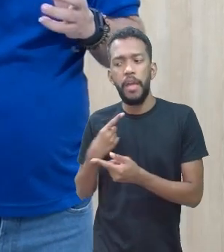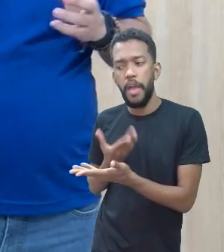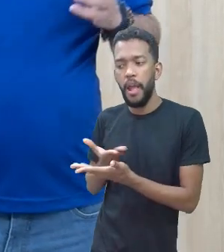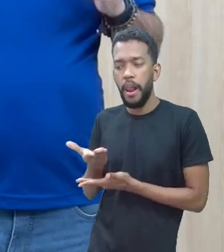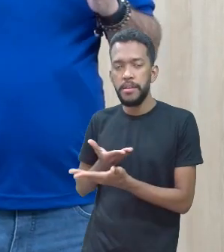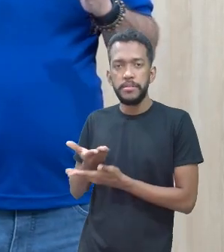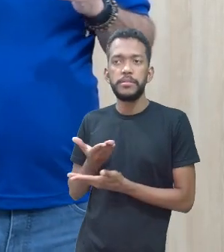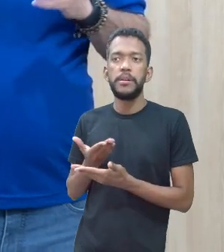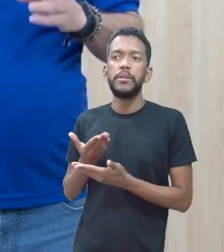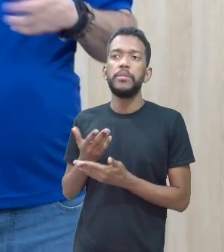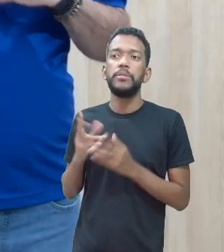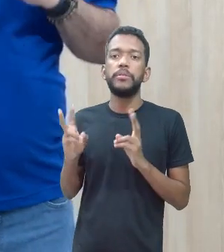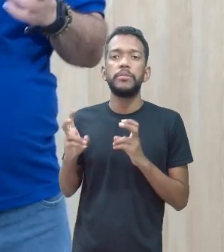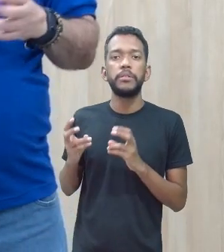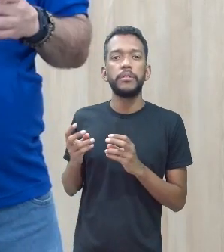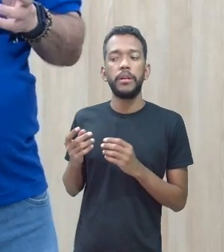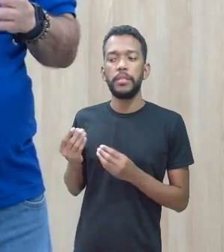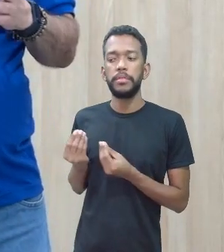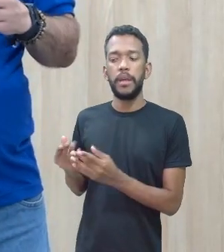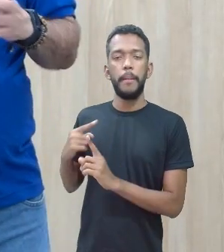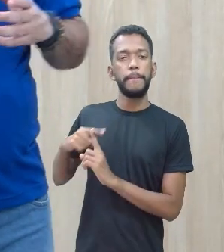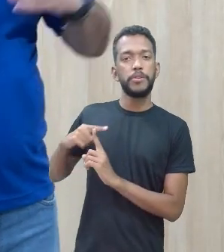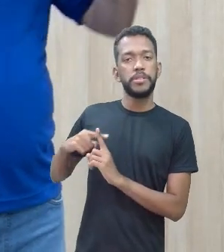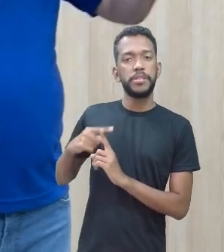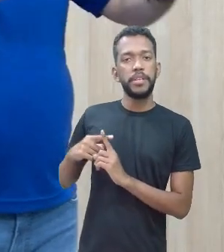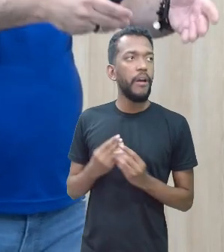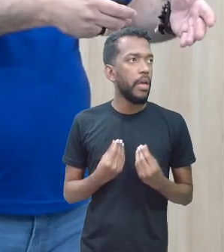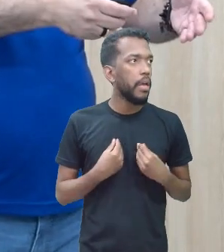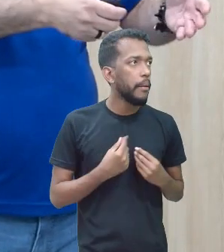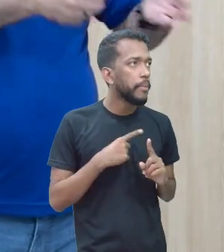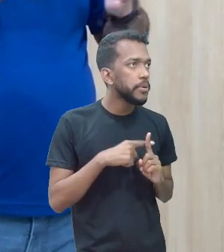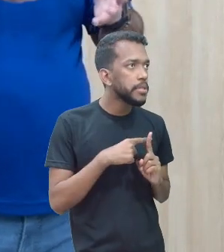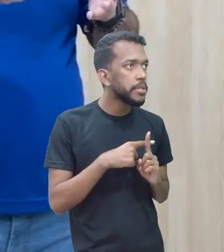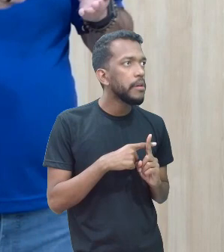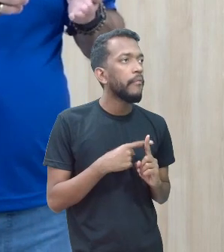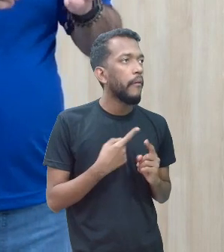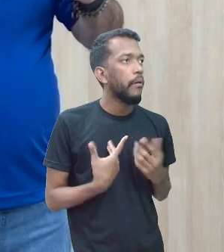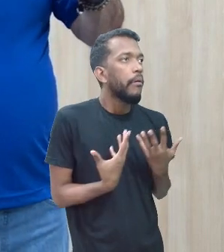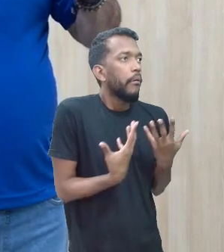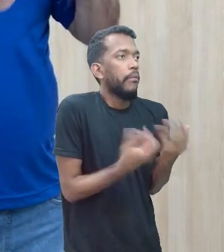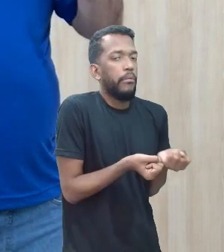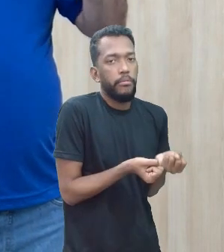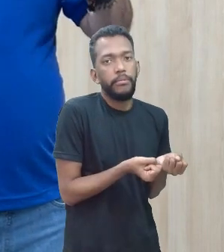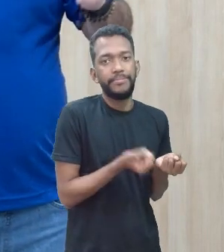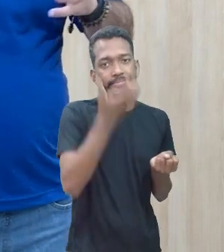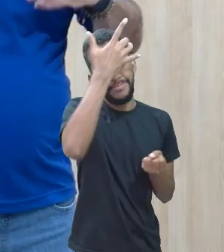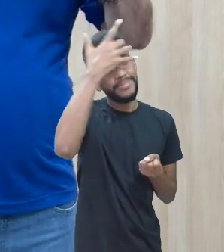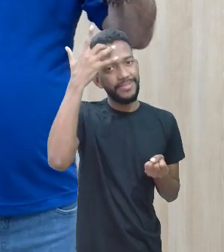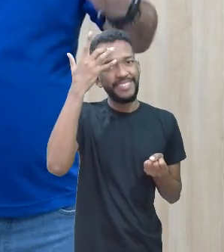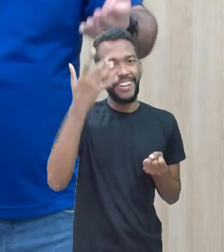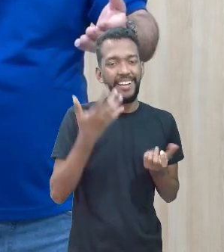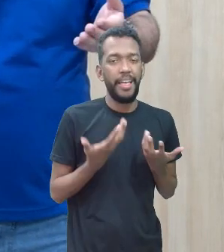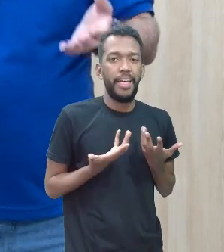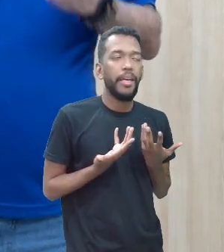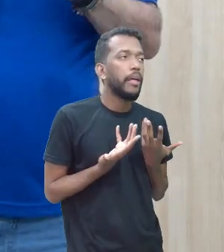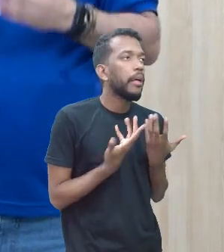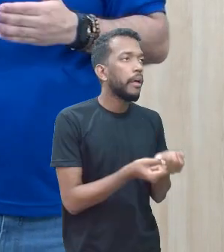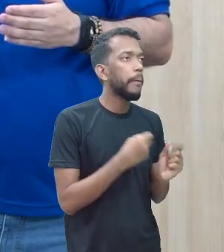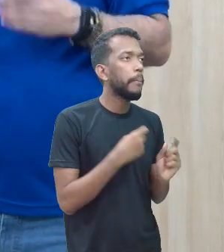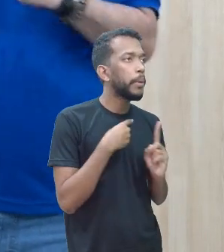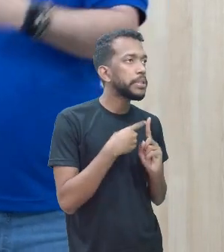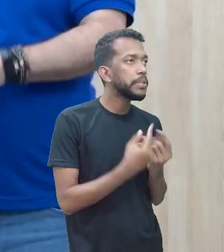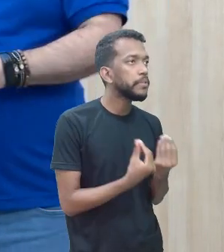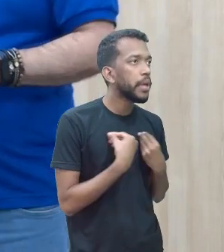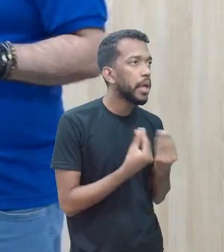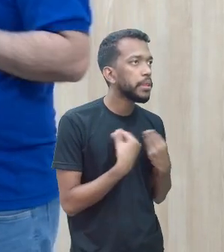né, de benefícios que eram concedidos para quem assim aceitava